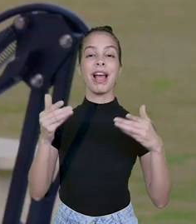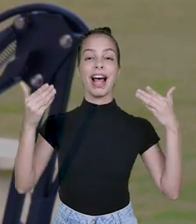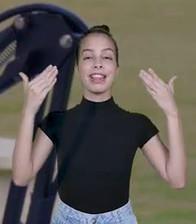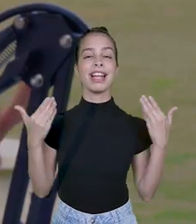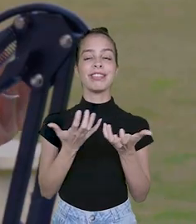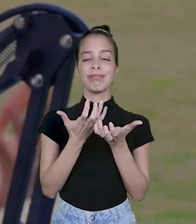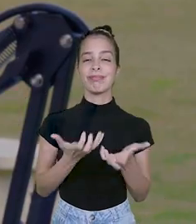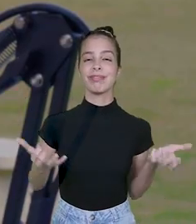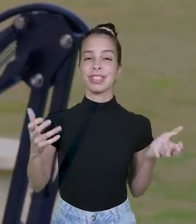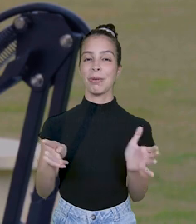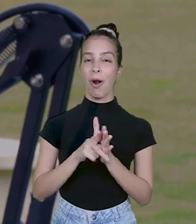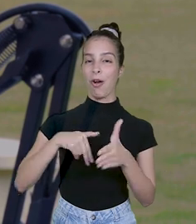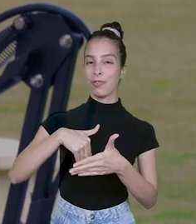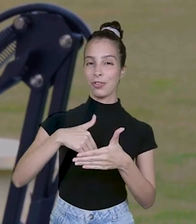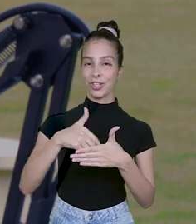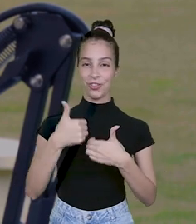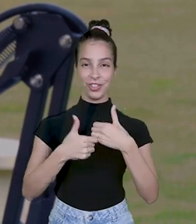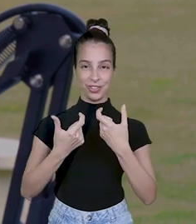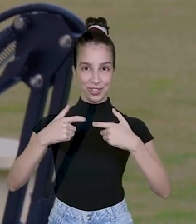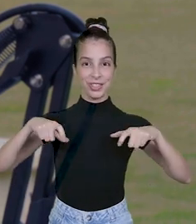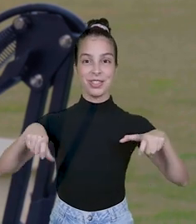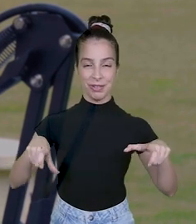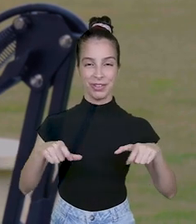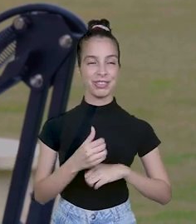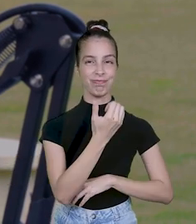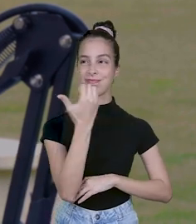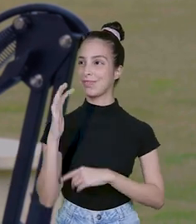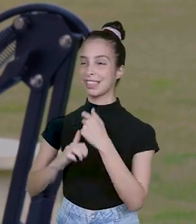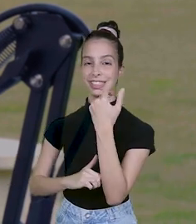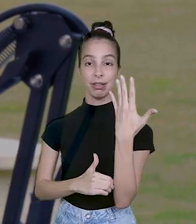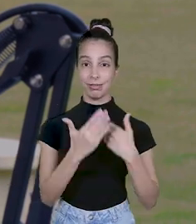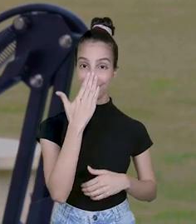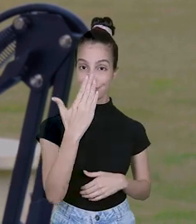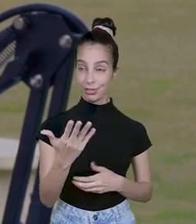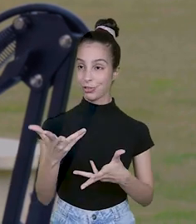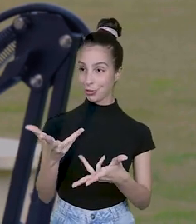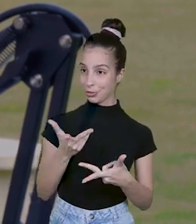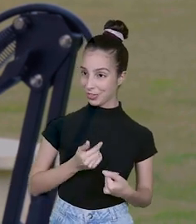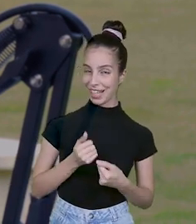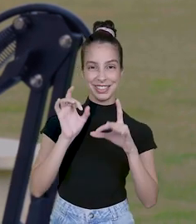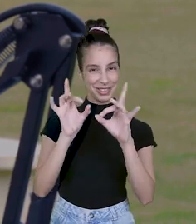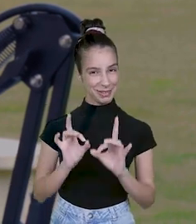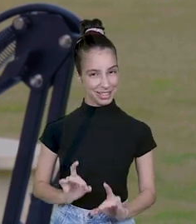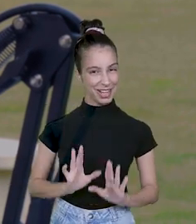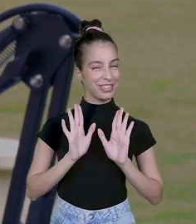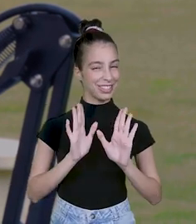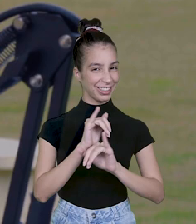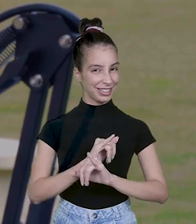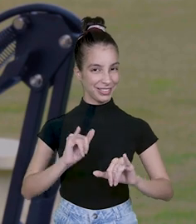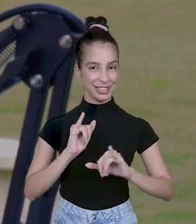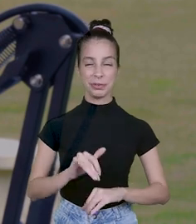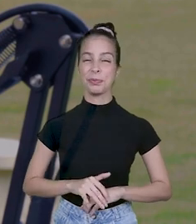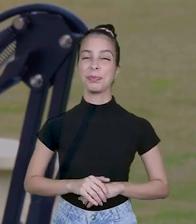cenário atrás de mim é um descampado verde um campo de futebol com muitas árvores à minha frente está meu convidado que eu conto já já quem